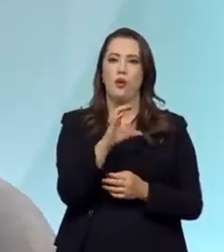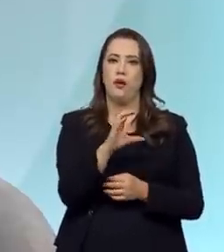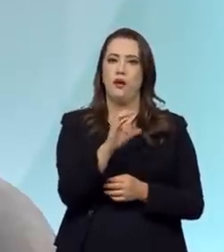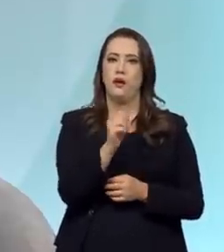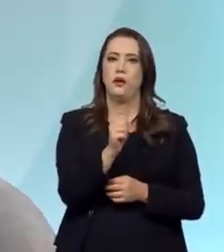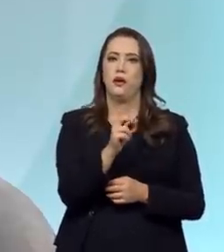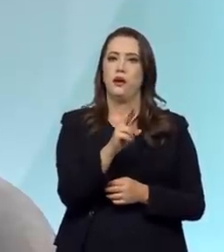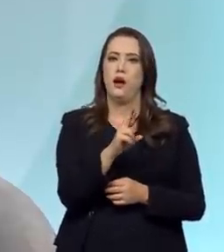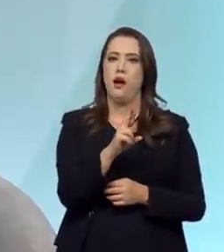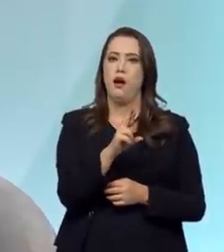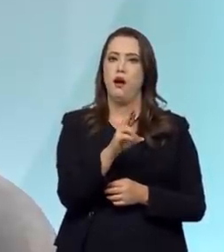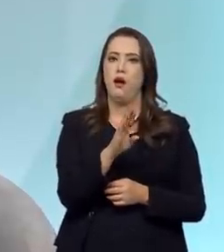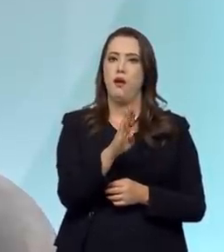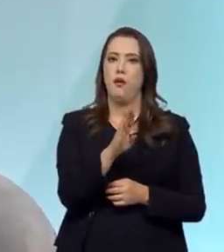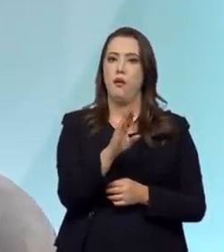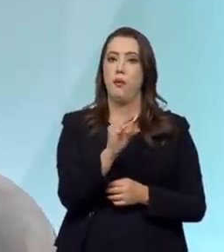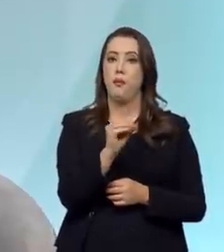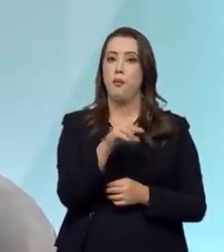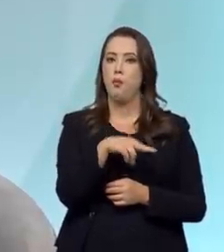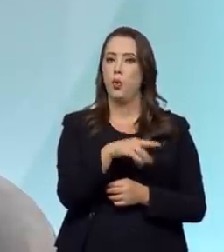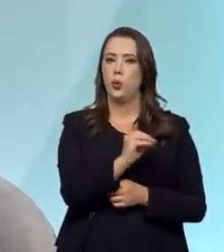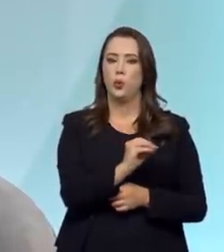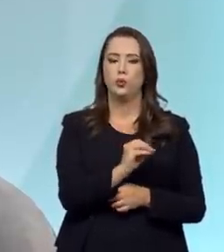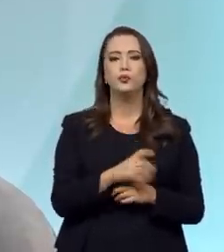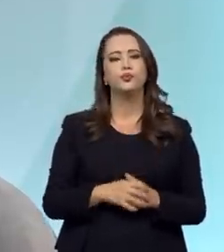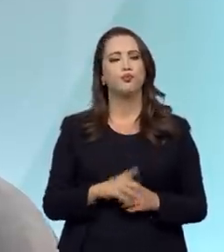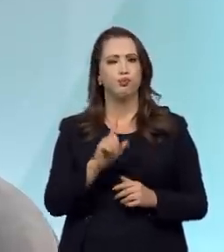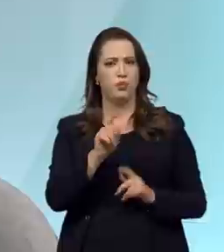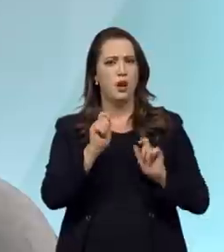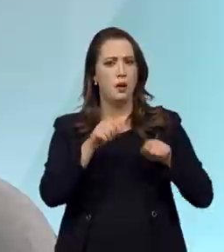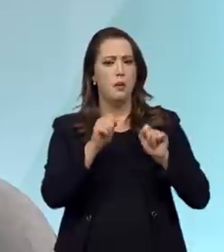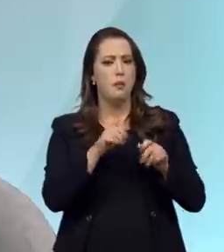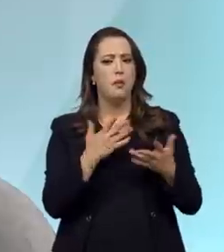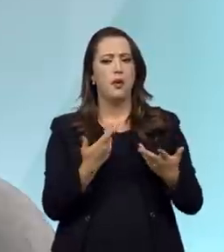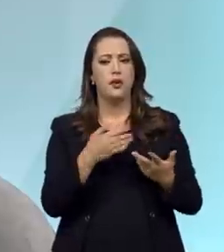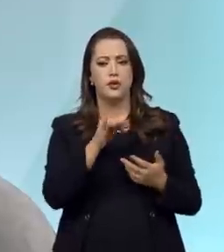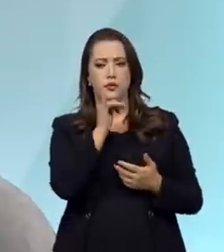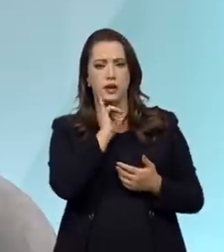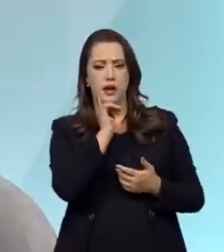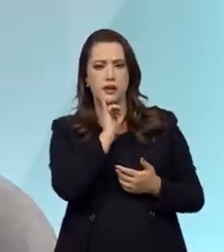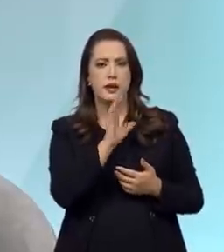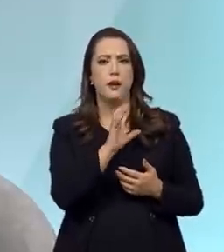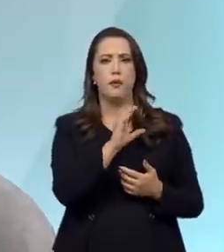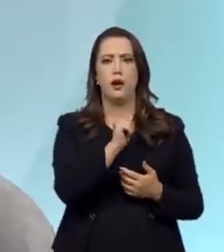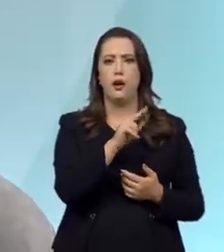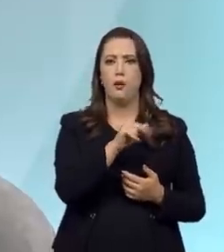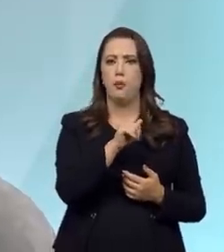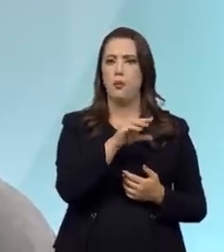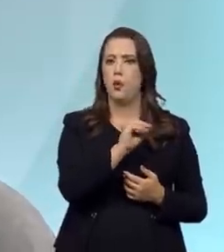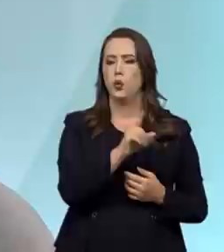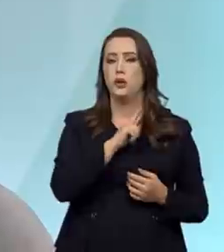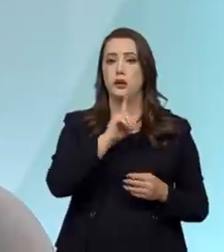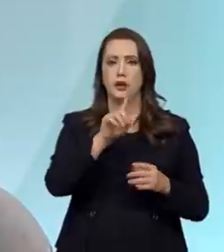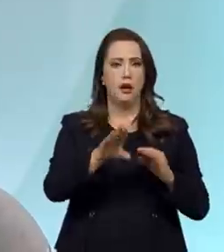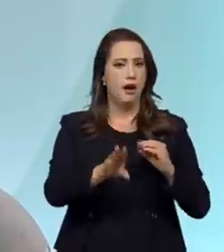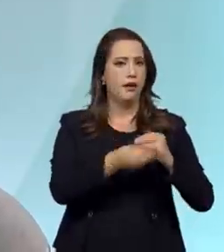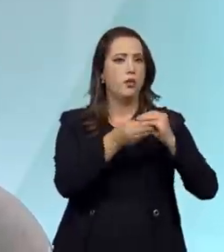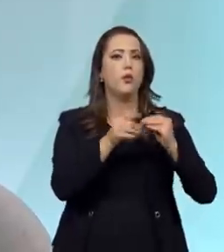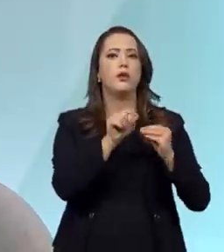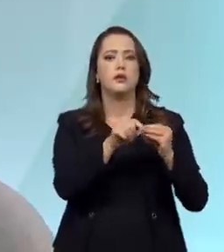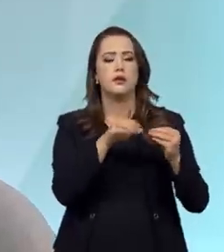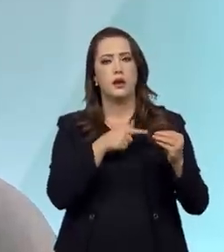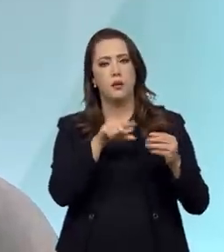e adicionalidade adicionalidade significa que aquele carbono tem mais do que carbono vai ter por exemplo comunidade a a